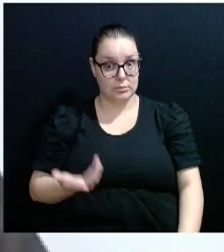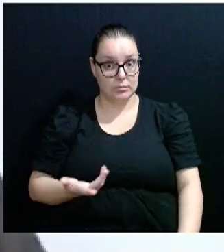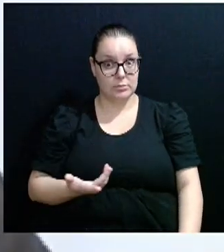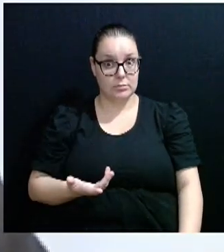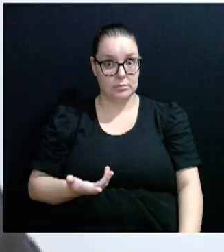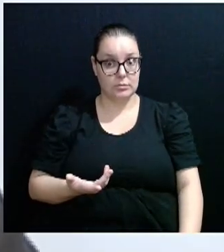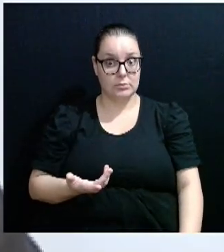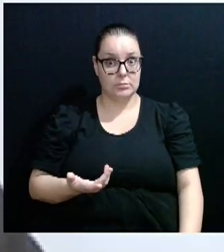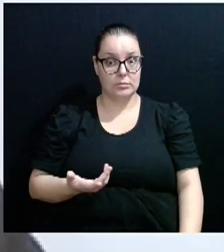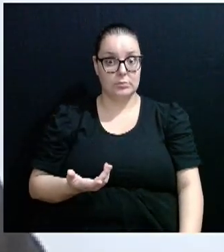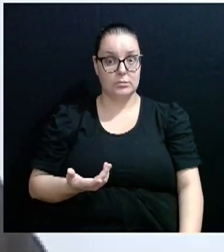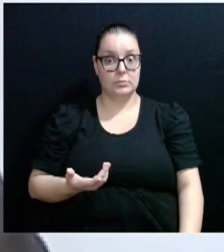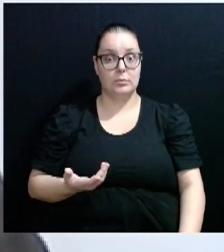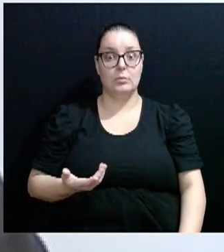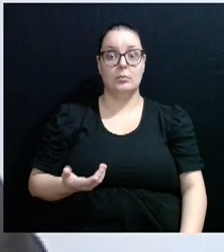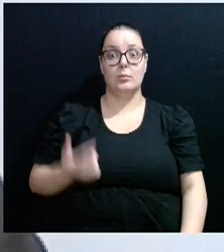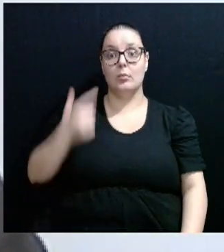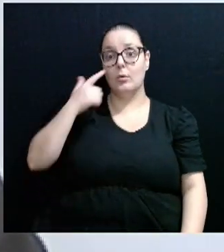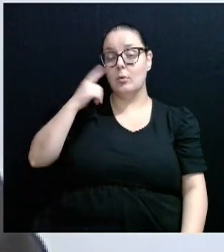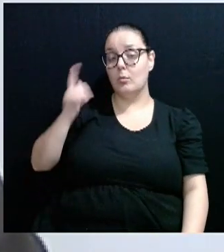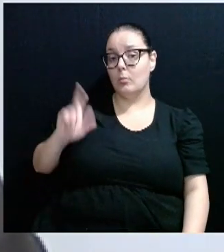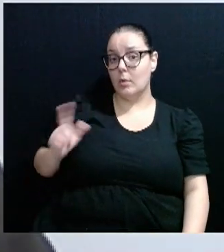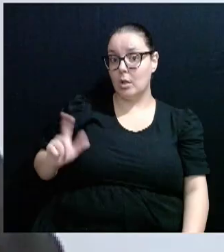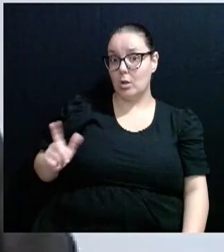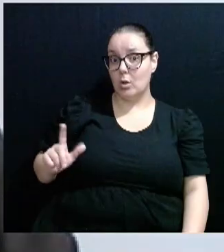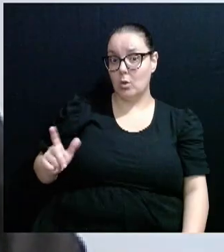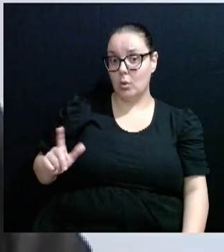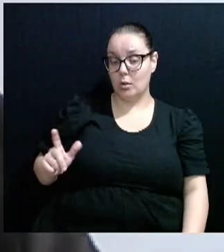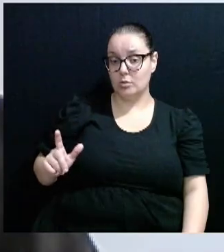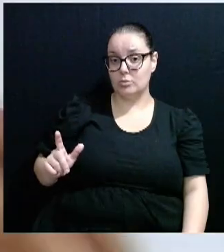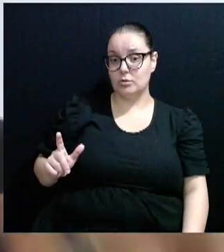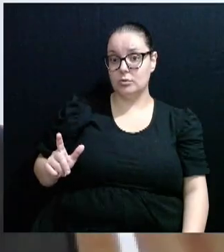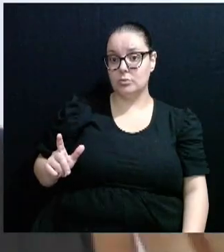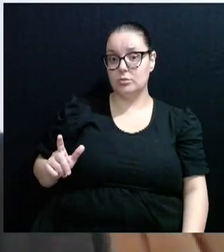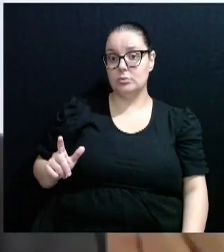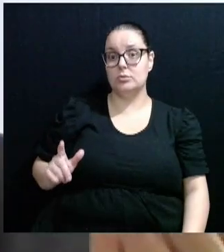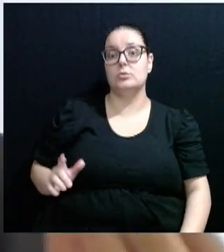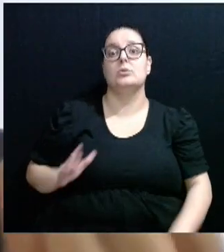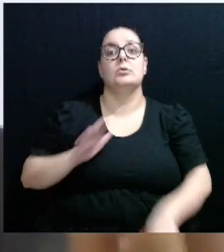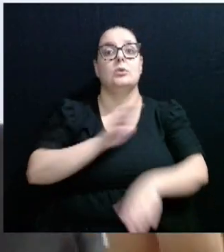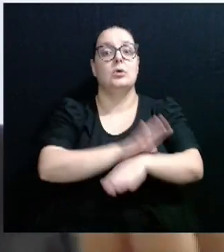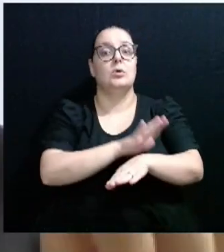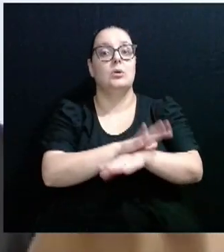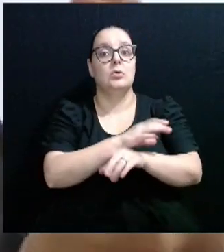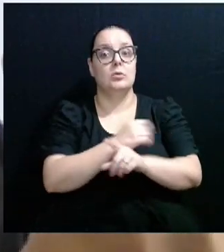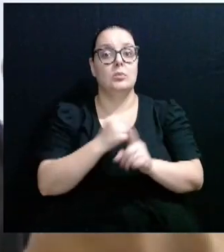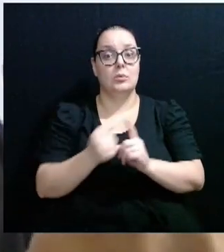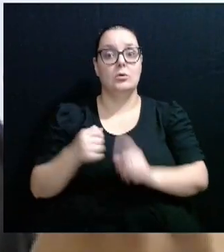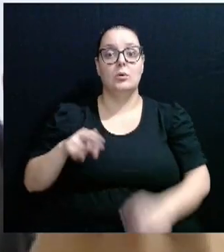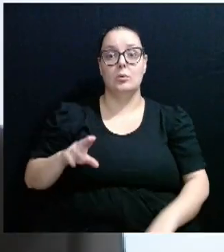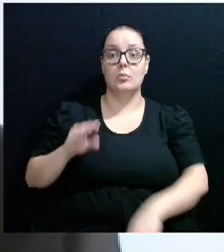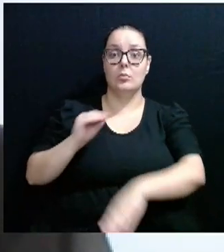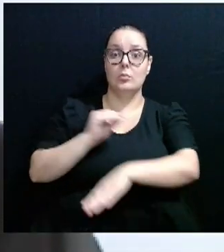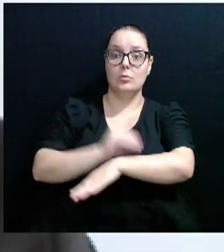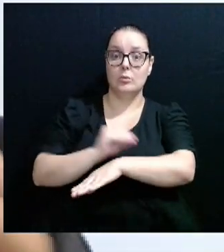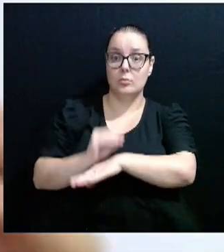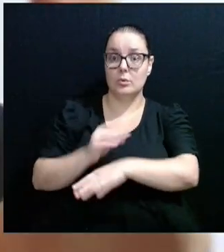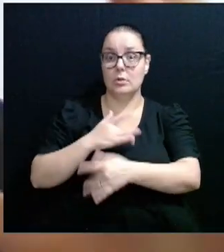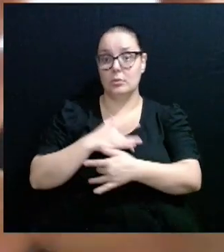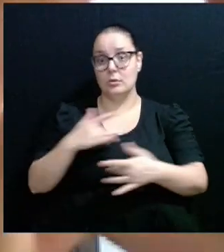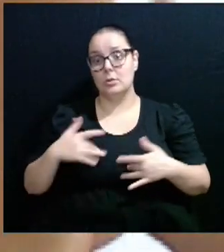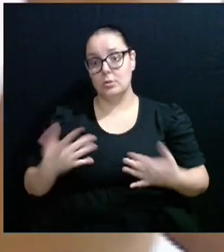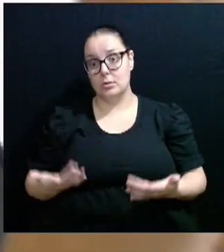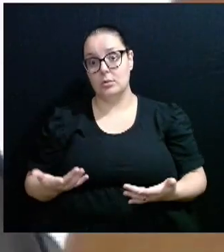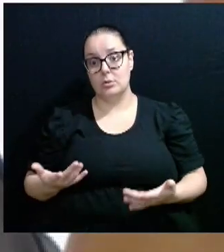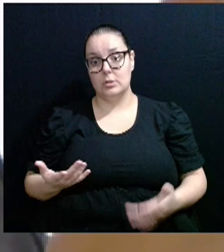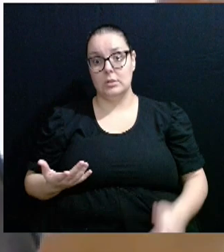um princípio, uma lógica de assistencialismo ou de cuidado com a saúde. Tá? Então, se é só para